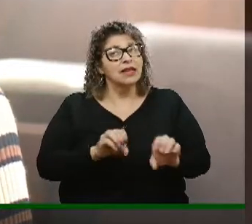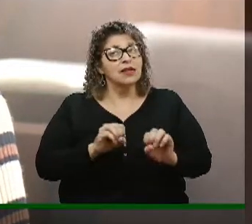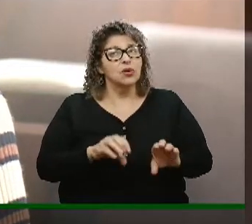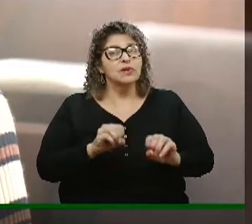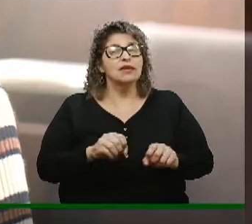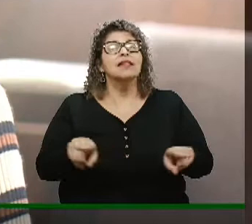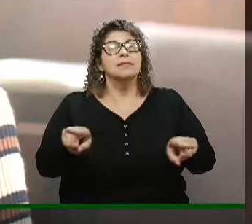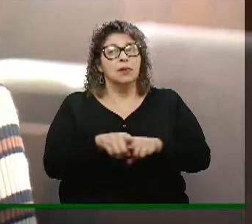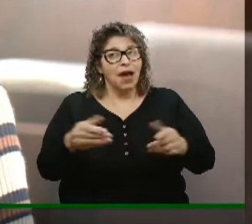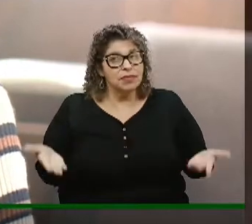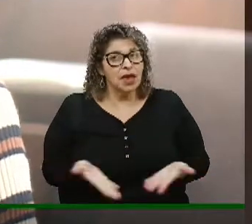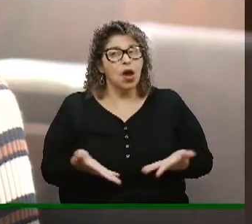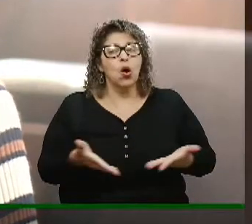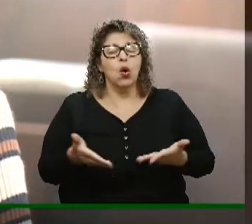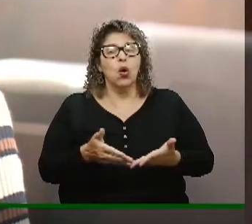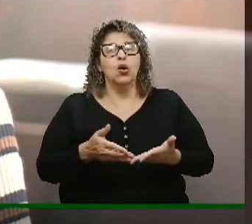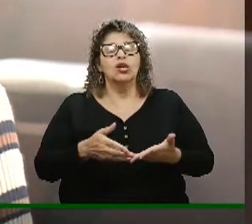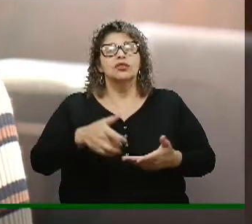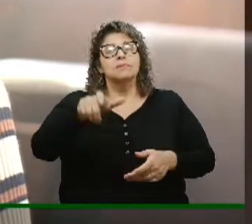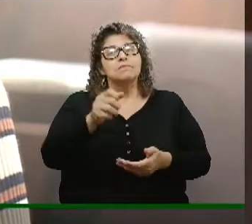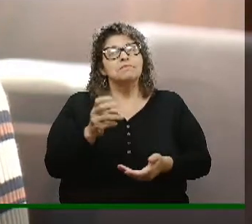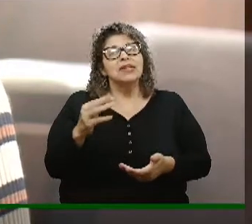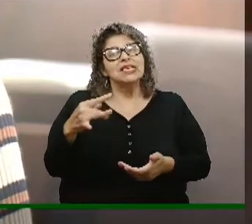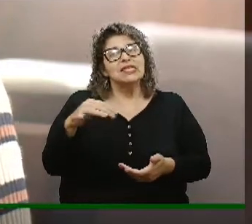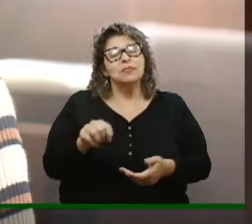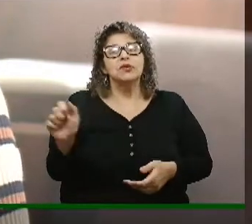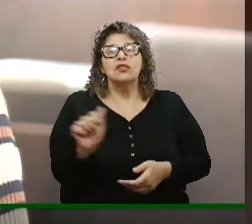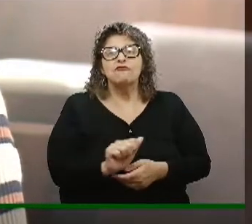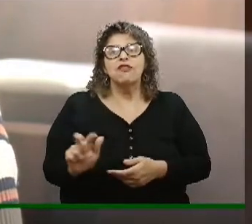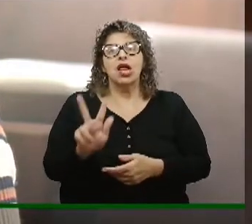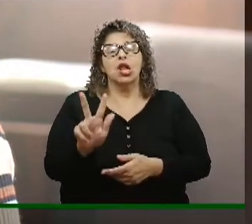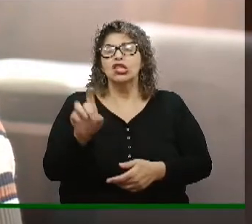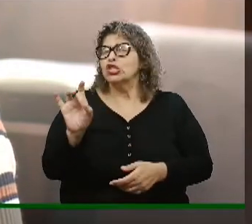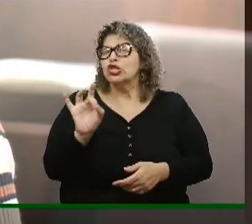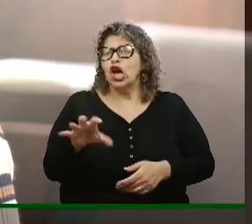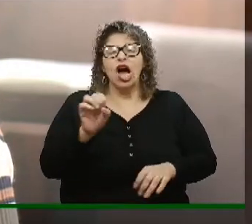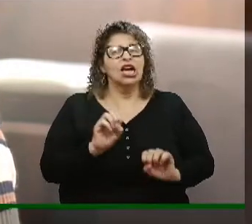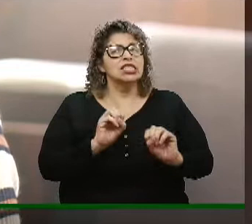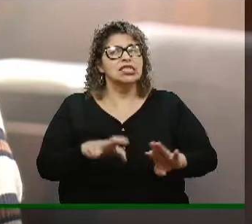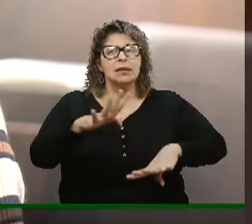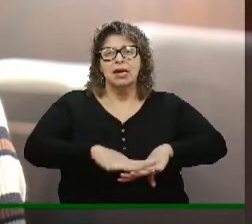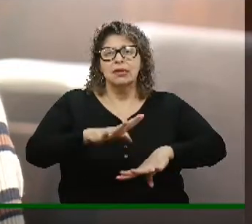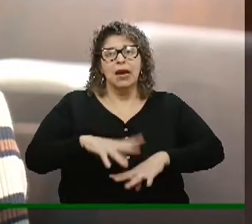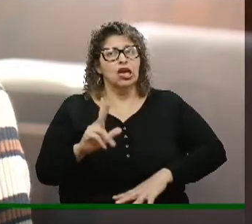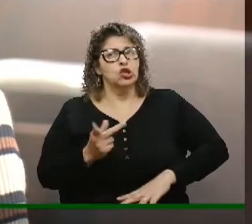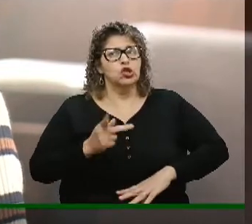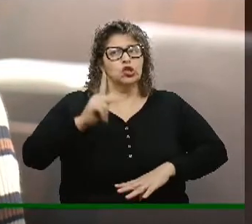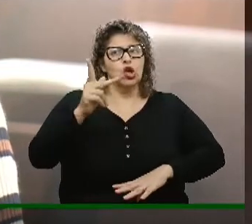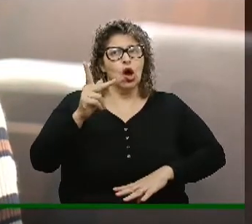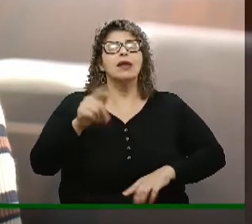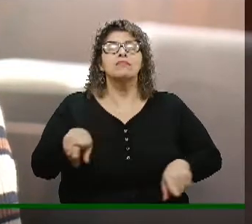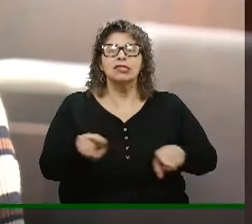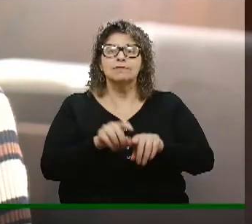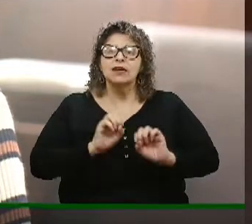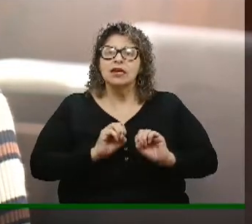preserva ainda hoje princípios e valores, que não só ensina matemática, geografia, história, mas que